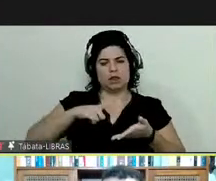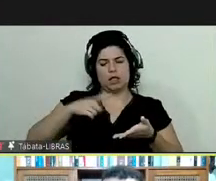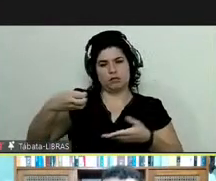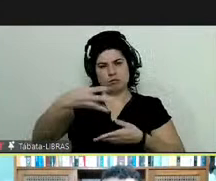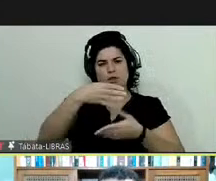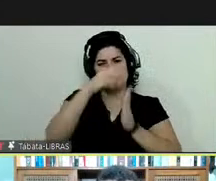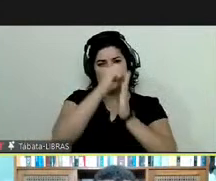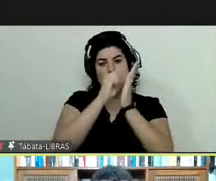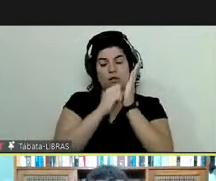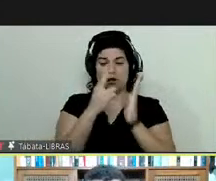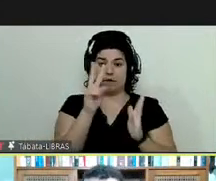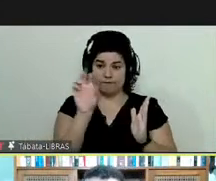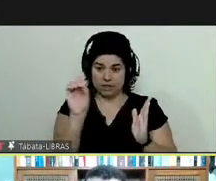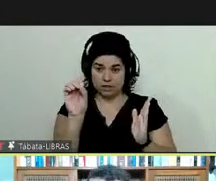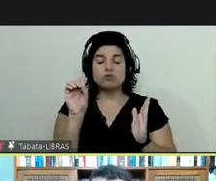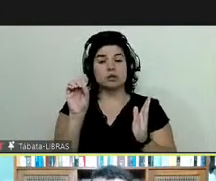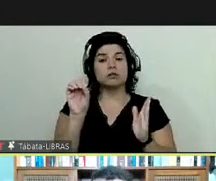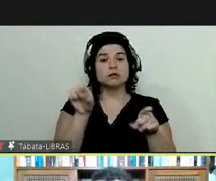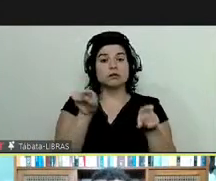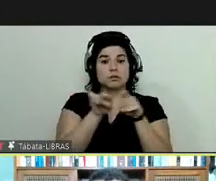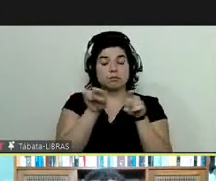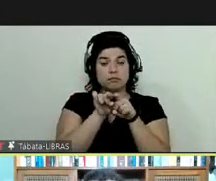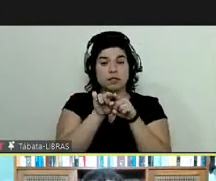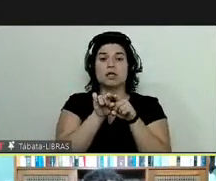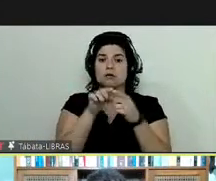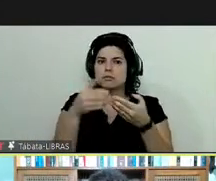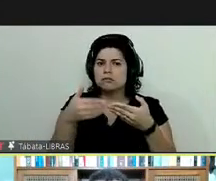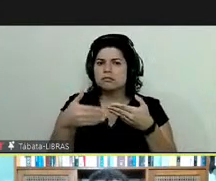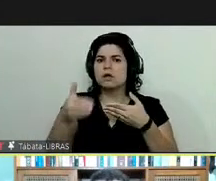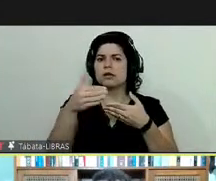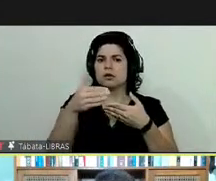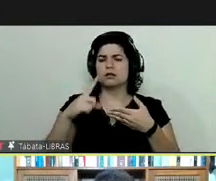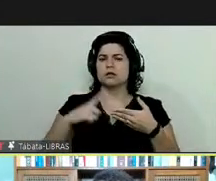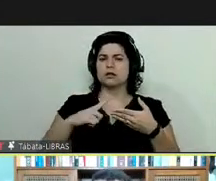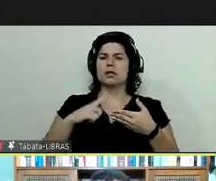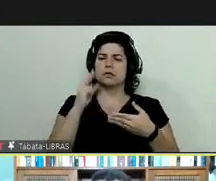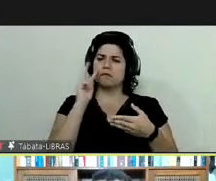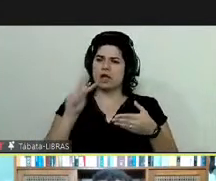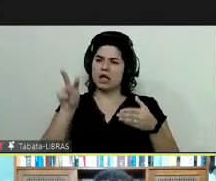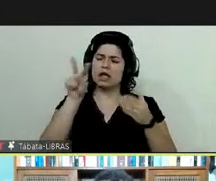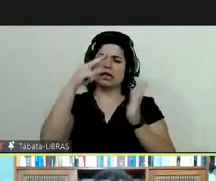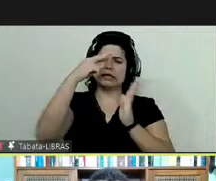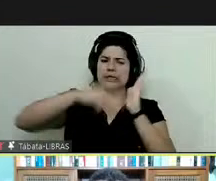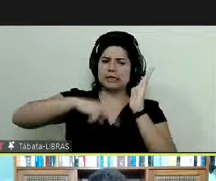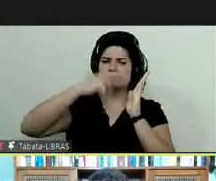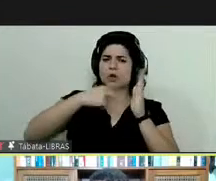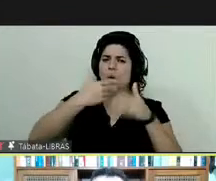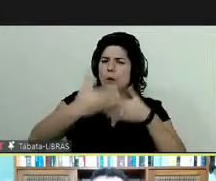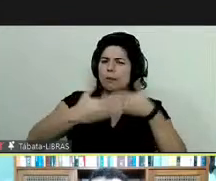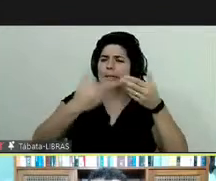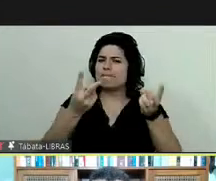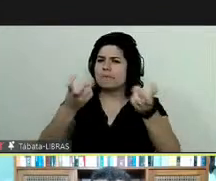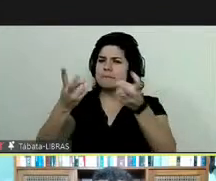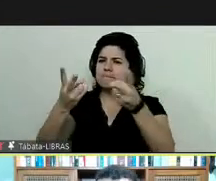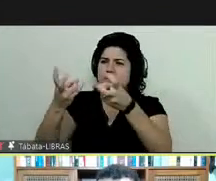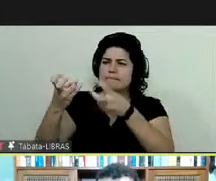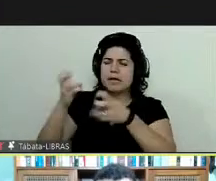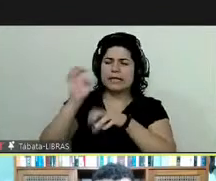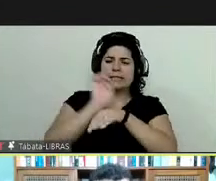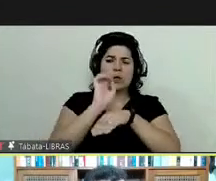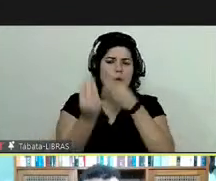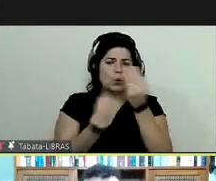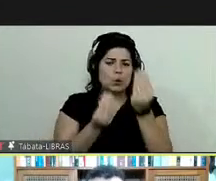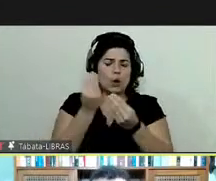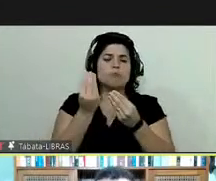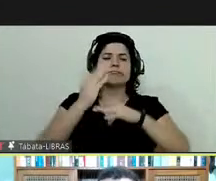recente ao longo do século 20 né as próprias visões que foram sendo colocadas à prova e as leituras que foram sendo feitas acerca de como esse estado